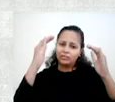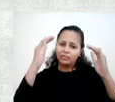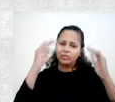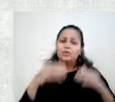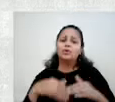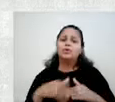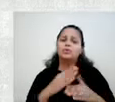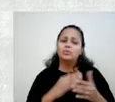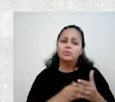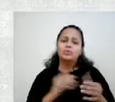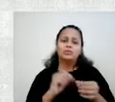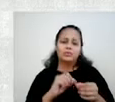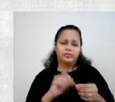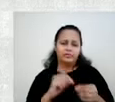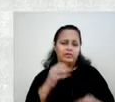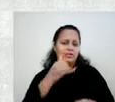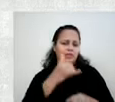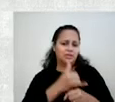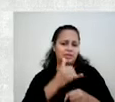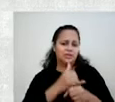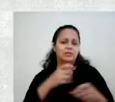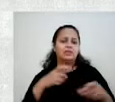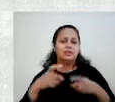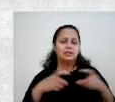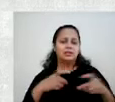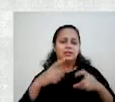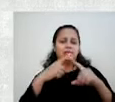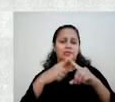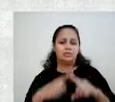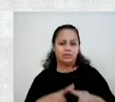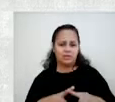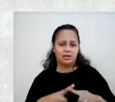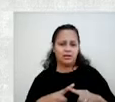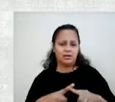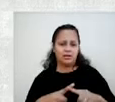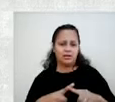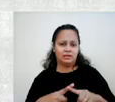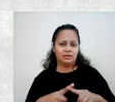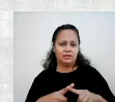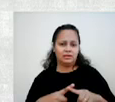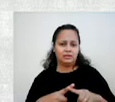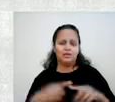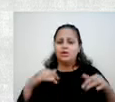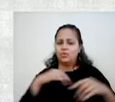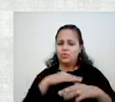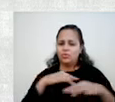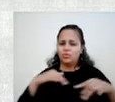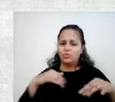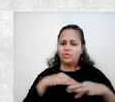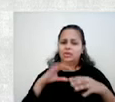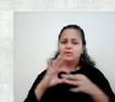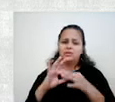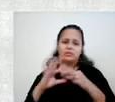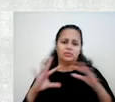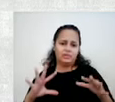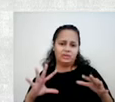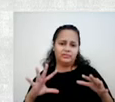fez com as lideranças das cruzadas, né? Por exemplo, o trânsito livre entre cristãos, né, que quisessem ir para